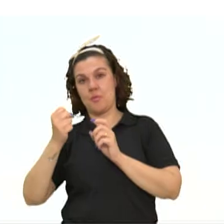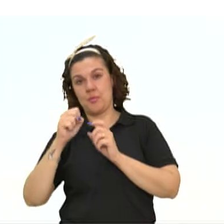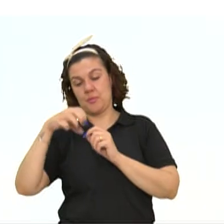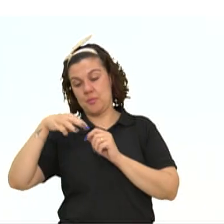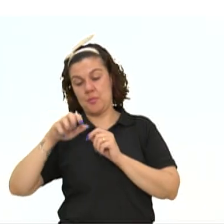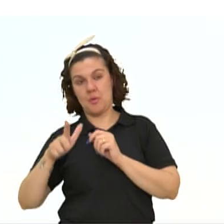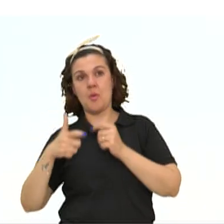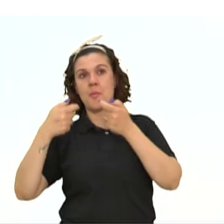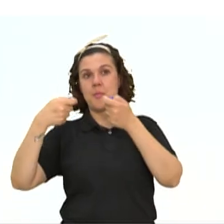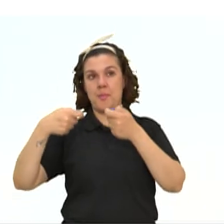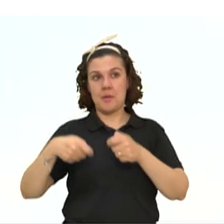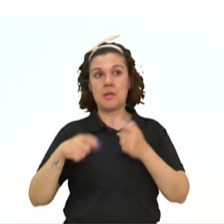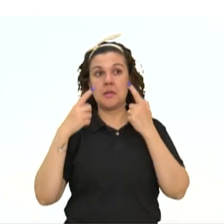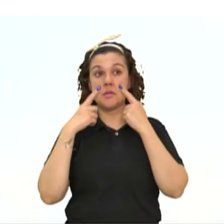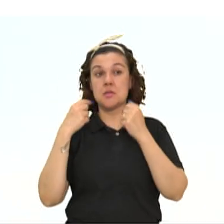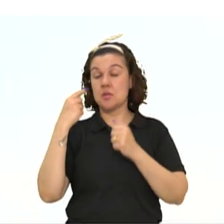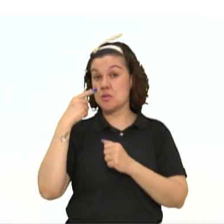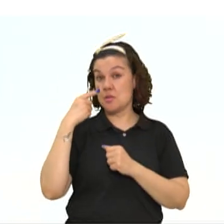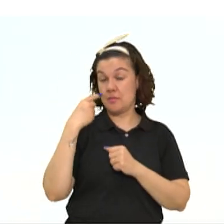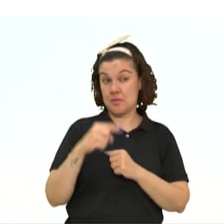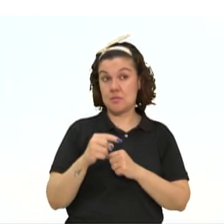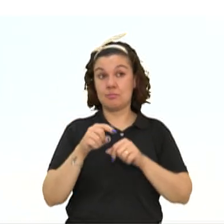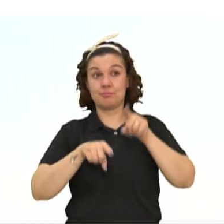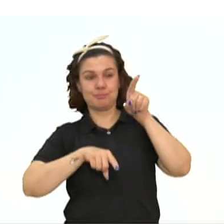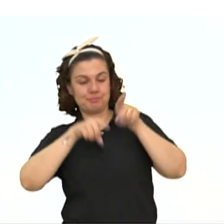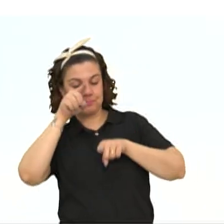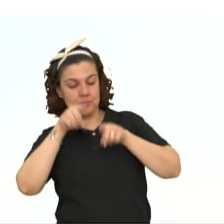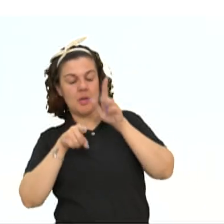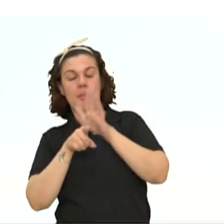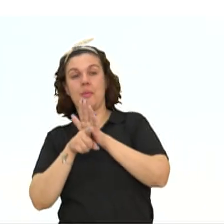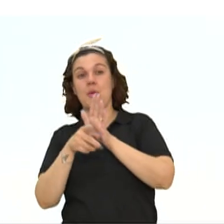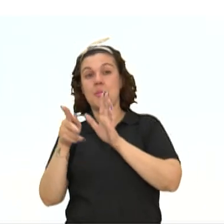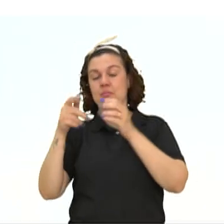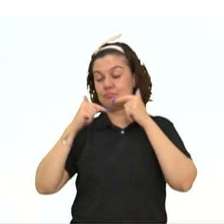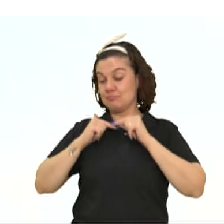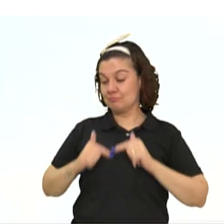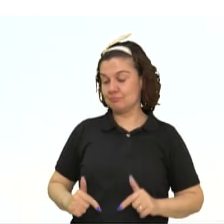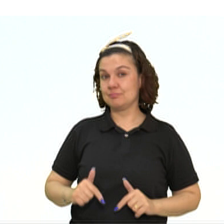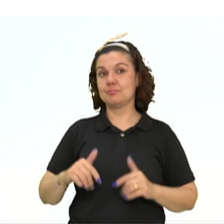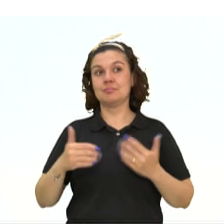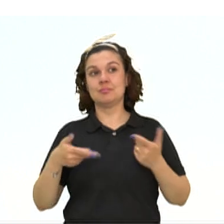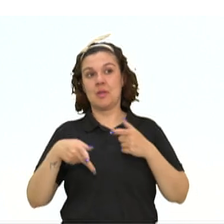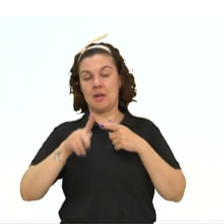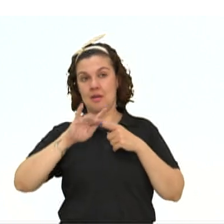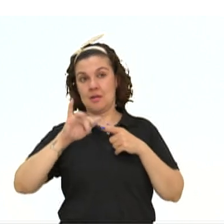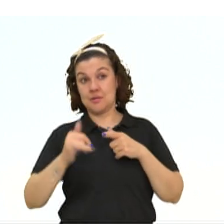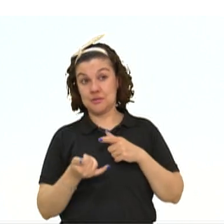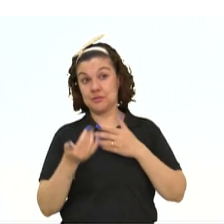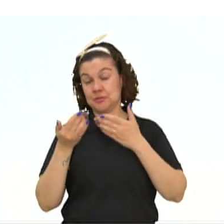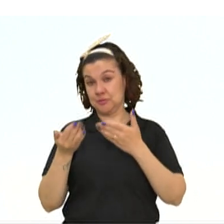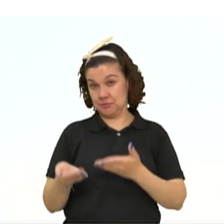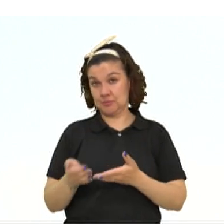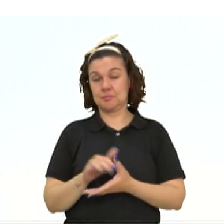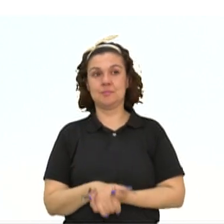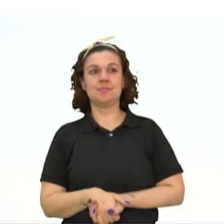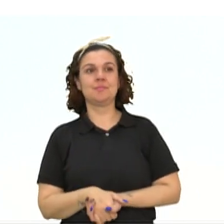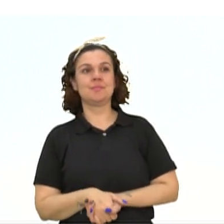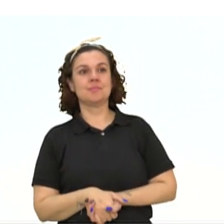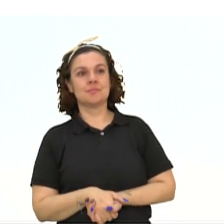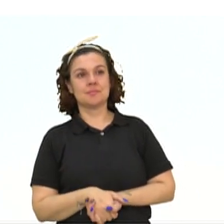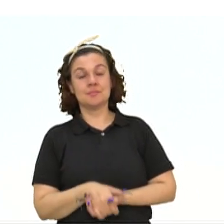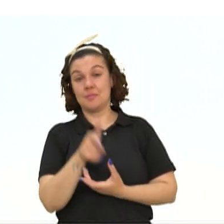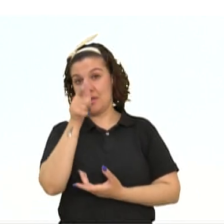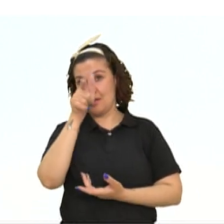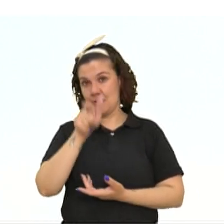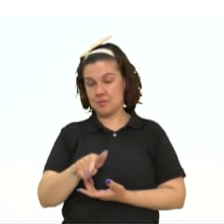0,05 mol. Precisamos então descobrir a variação de entalpia de neutralização em quilojoule por mol.